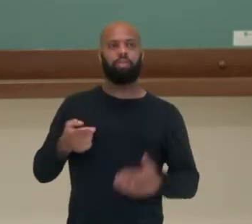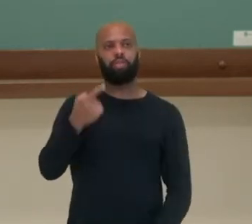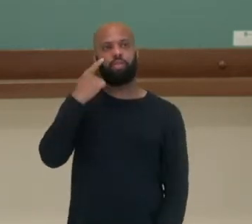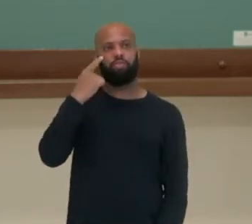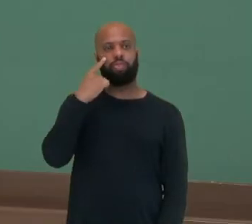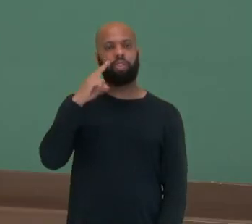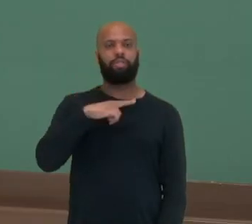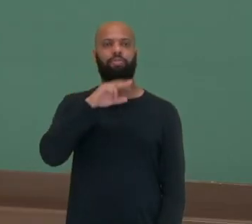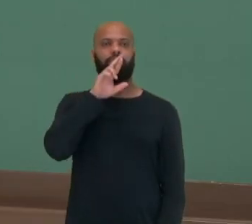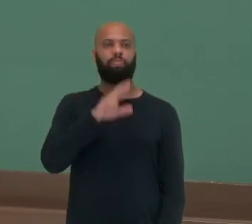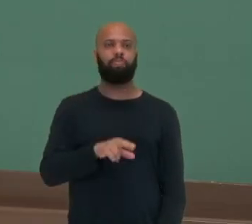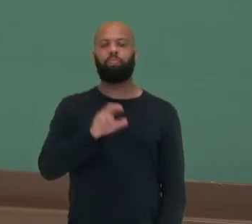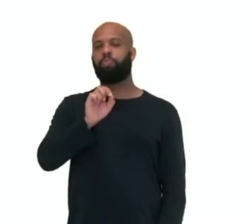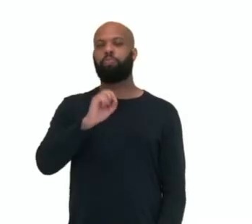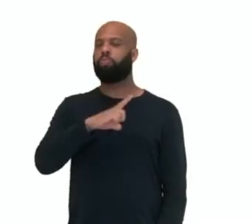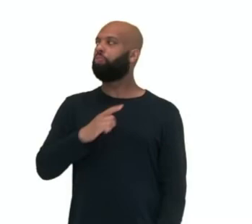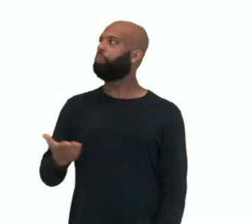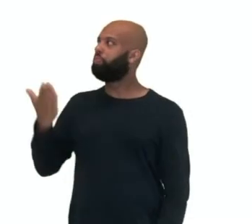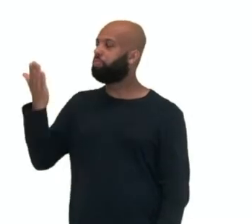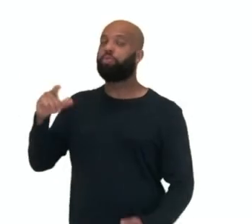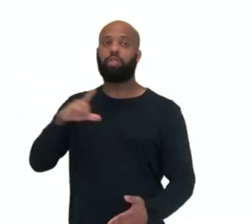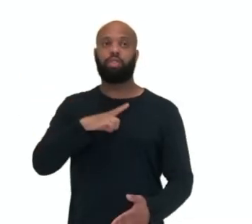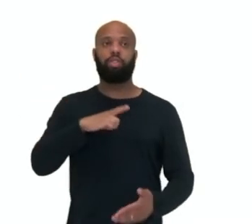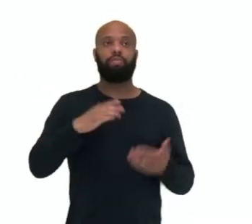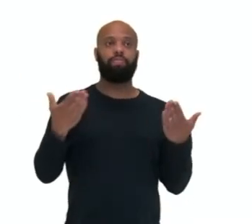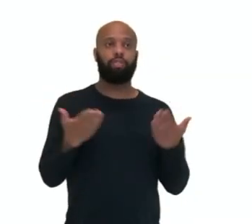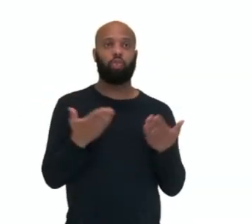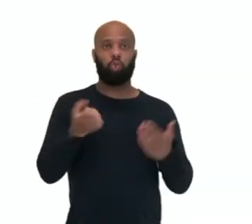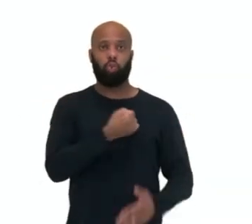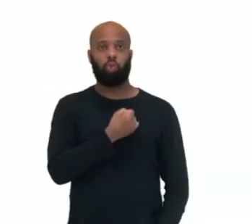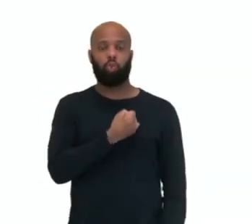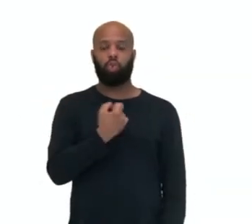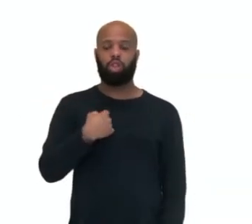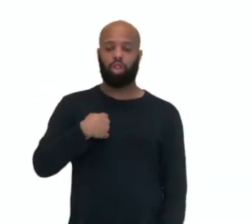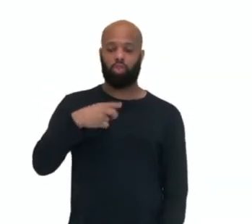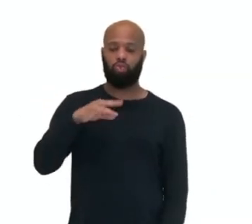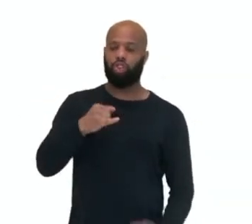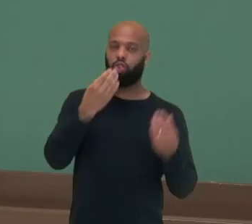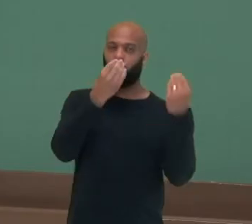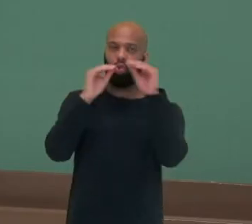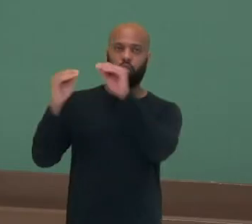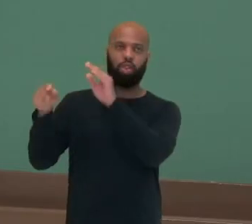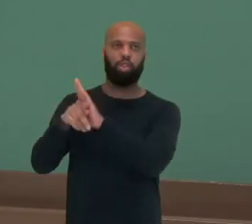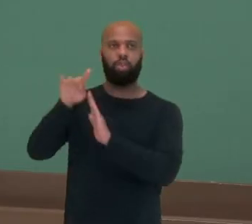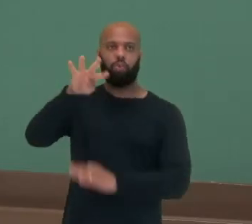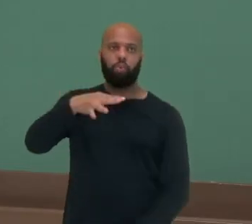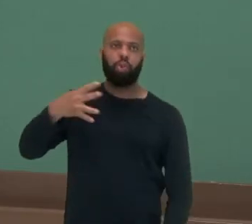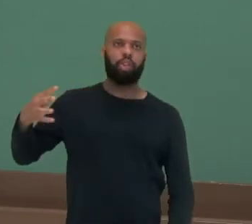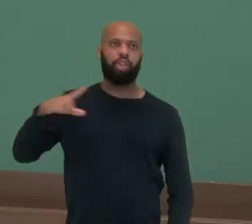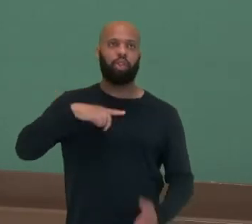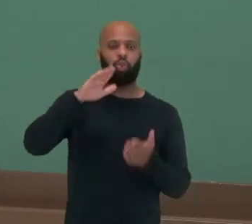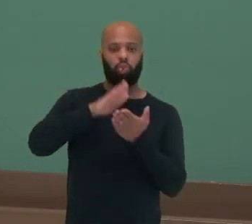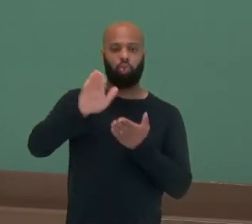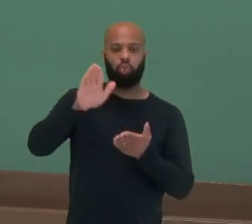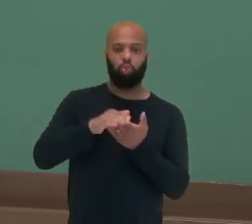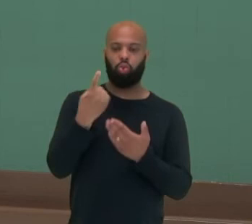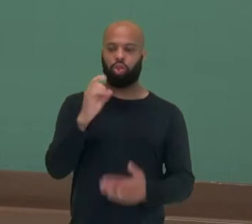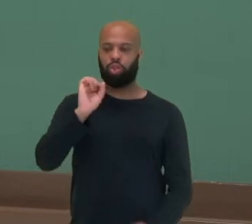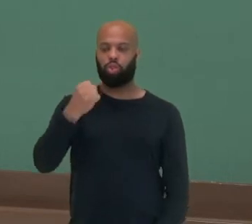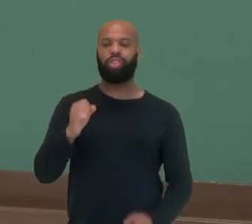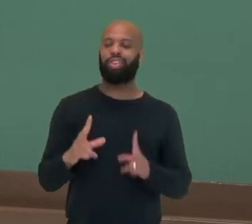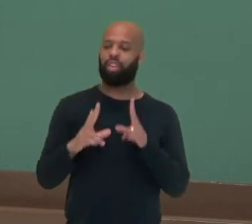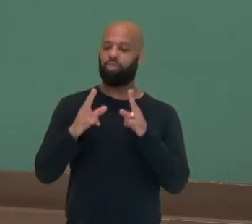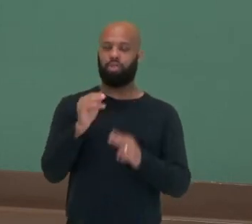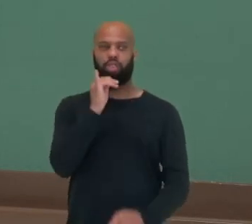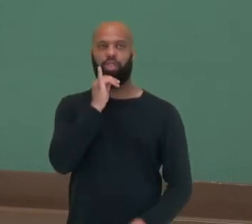o resultado. Então, nós temos os valores que eu vou colocar na planilha. Nós vamos colocar o custo 18, igualzinho o